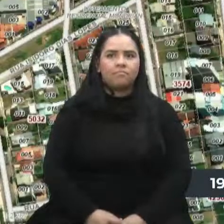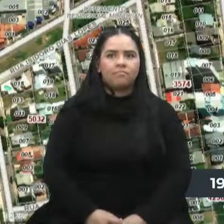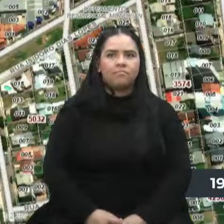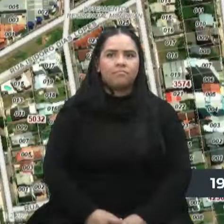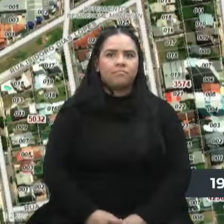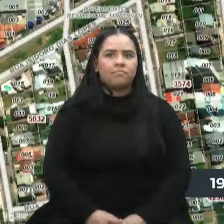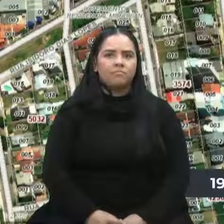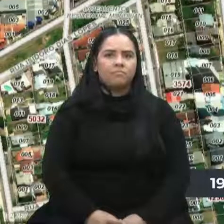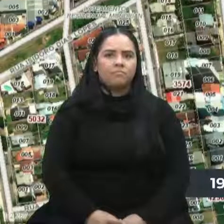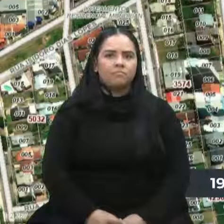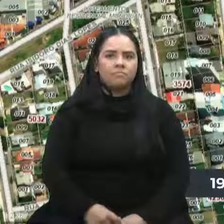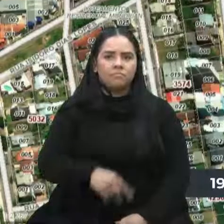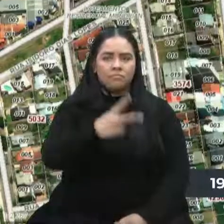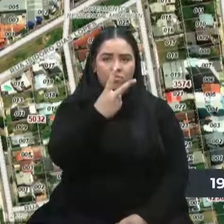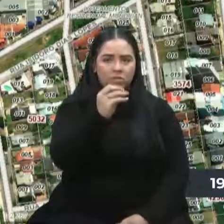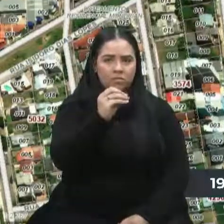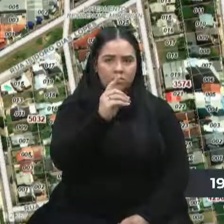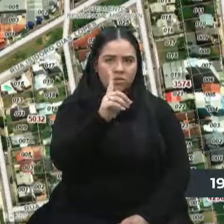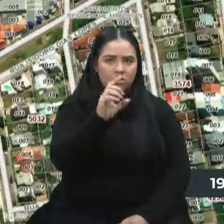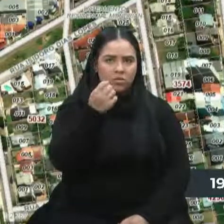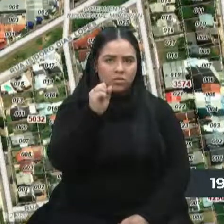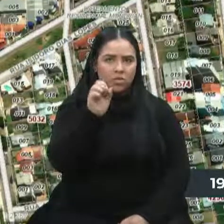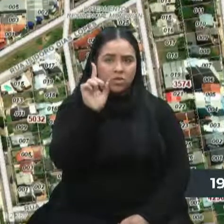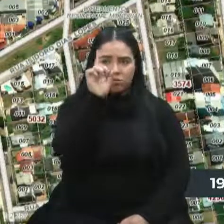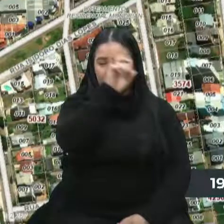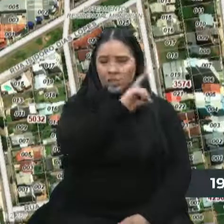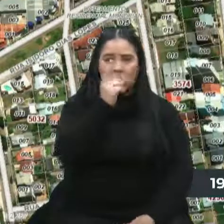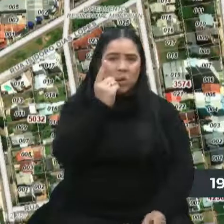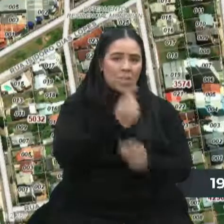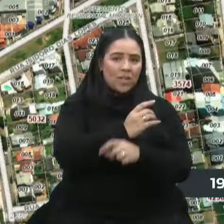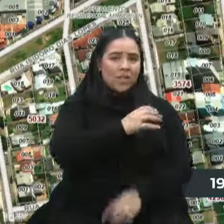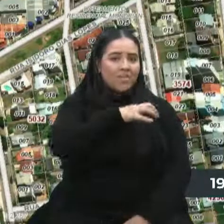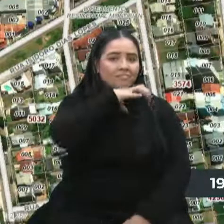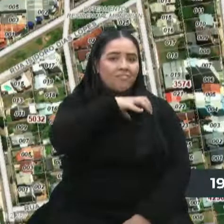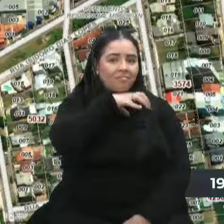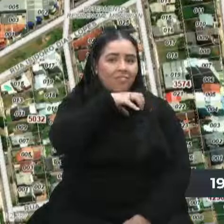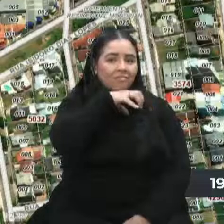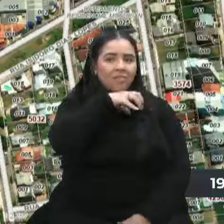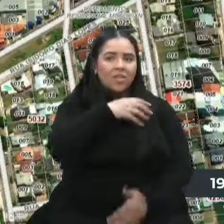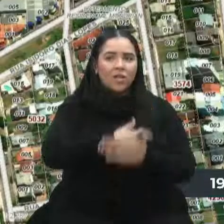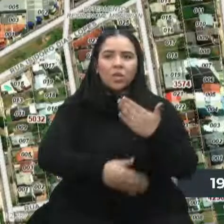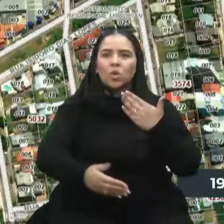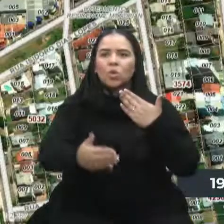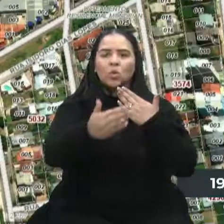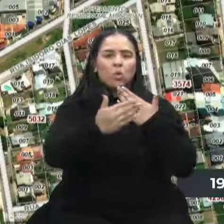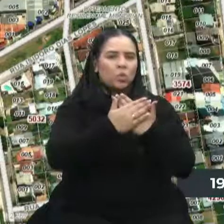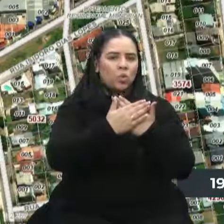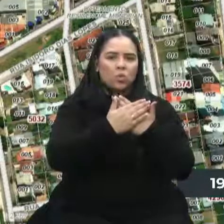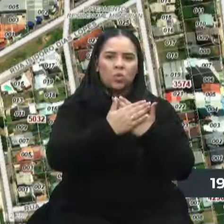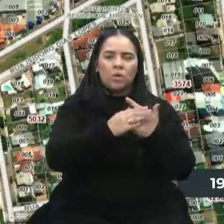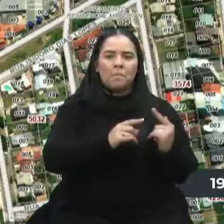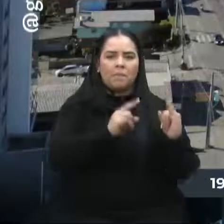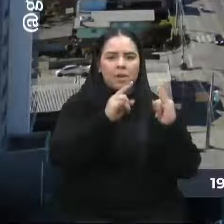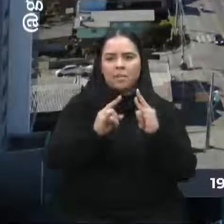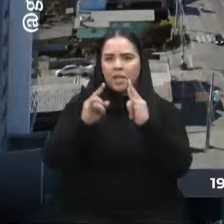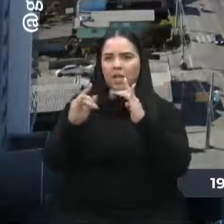Em 2018, dificilmente se acha um terreno. É tudo já edificado.